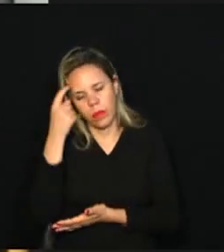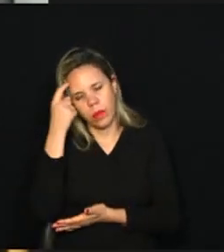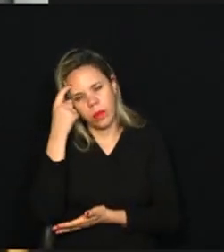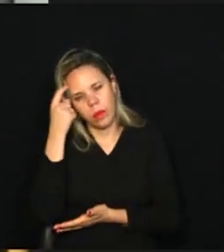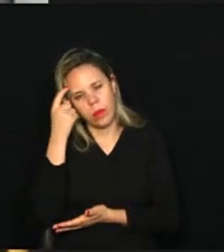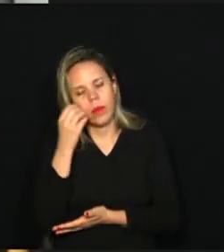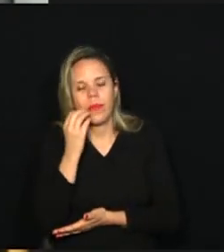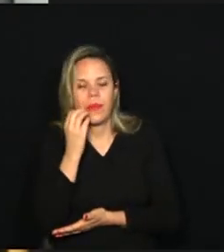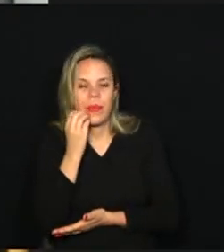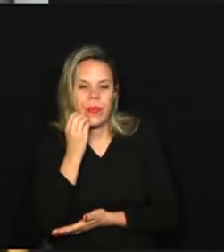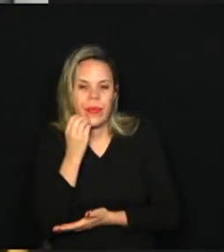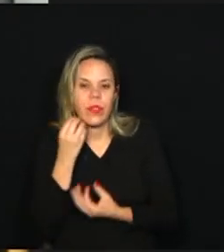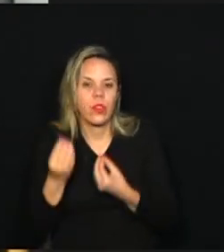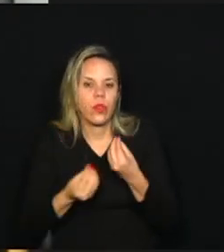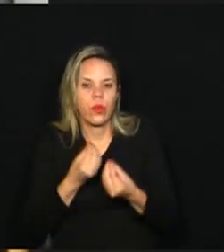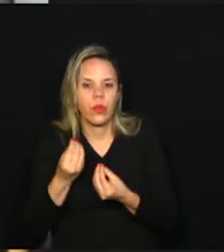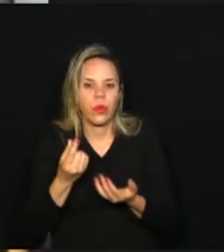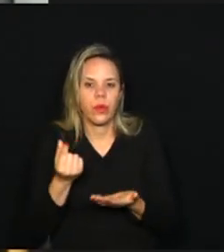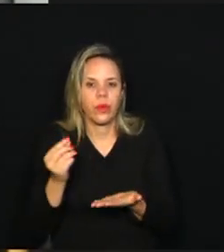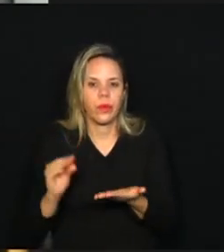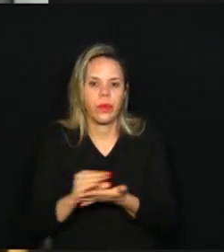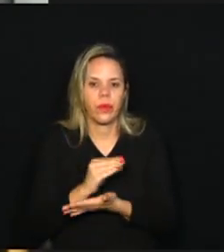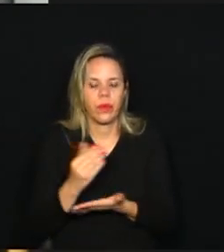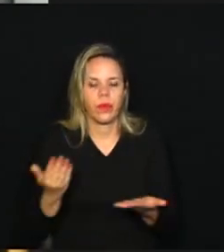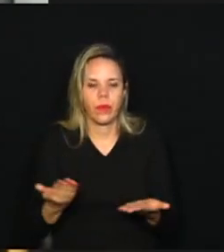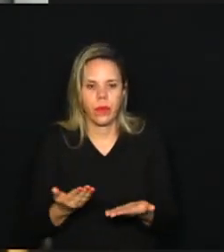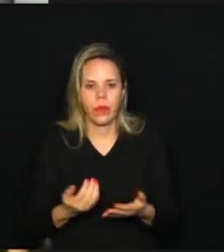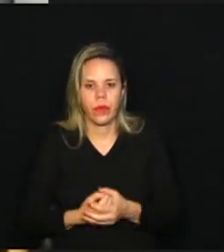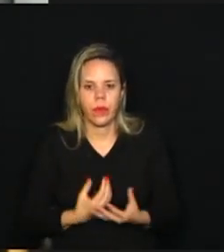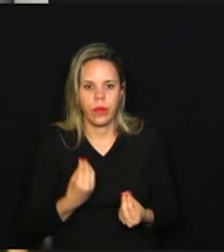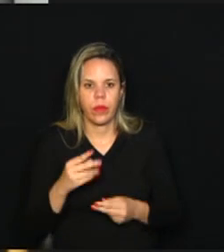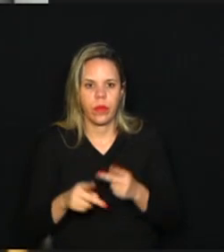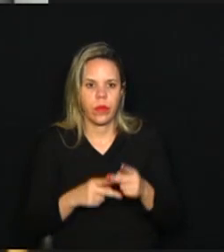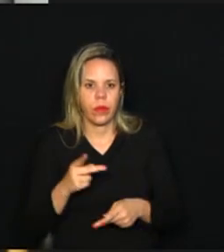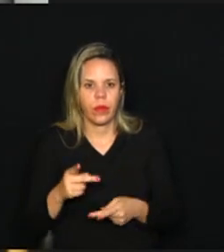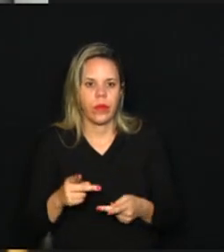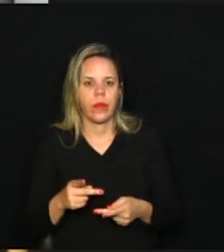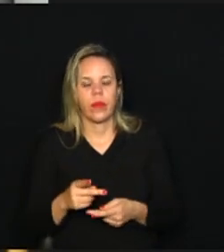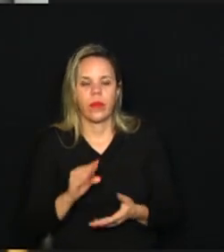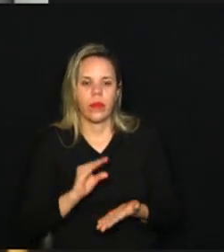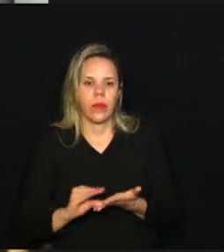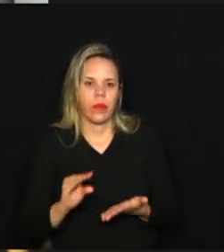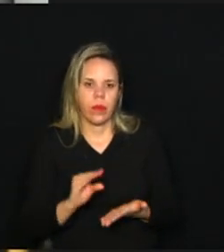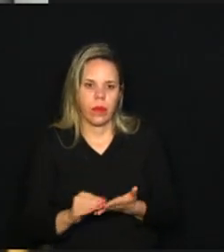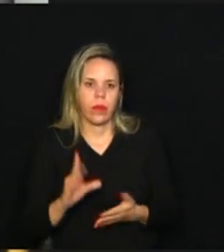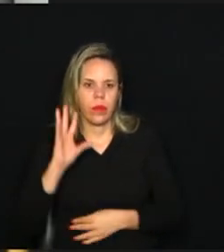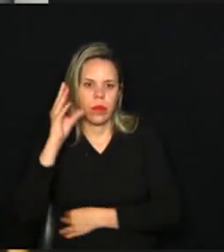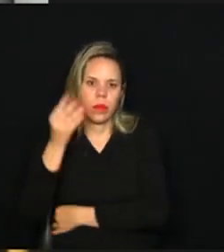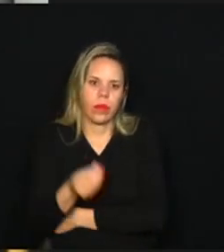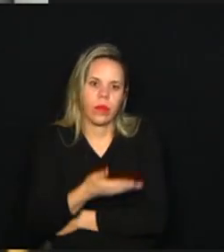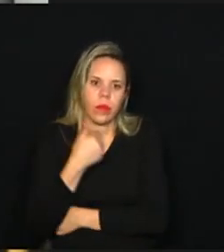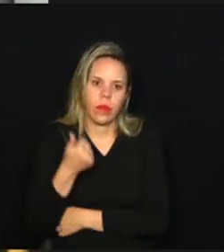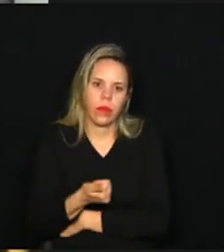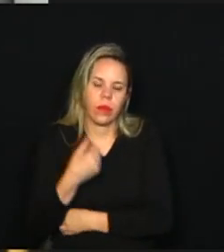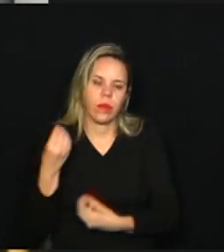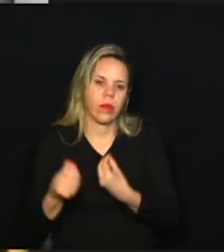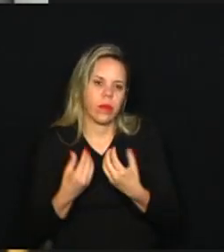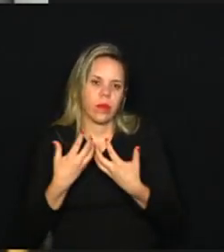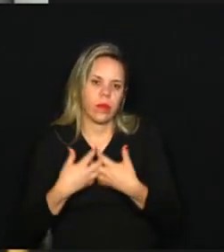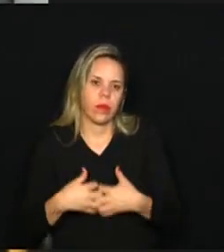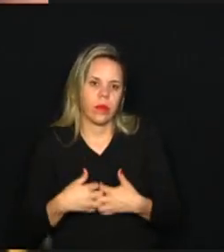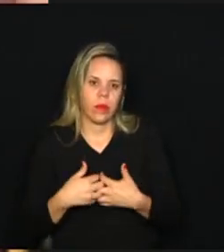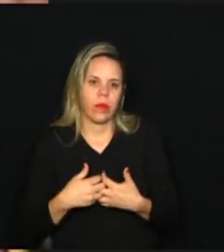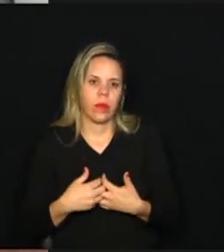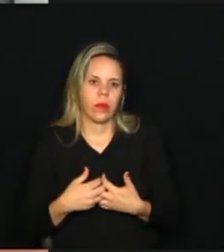pensar como investimento, né? Hoje em dia, muitas pessoas são investidores e entendem melhor como é, né?